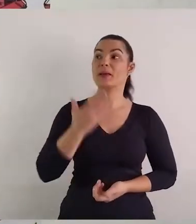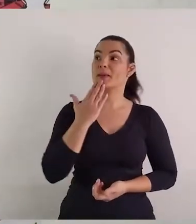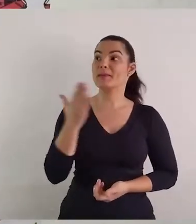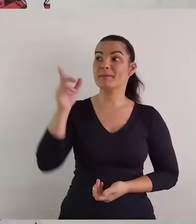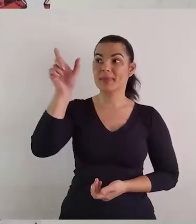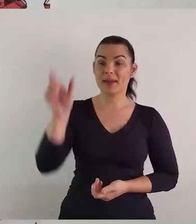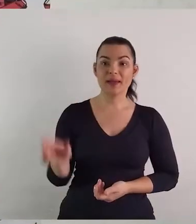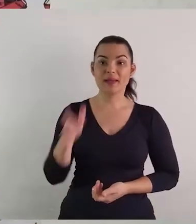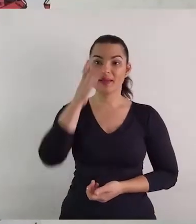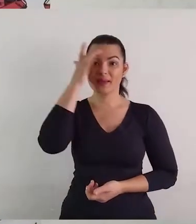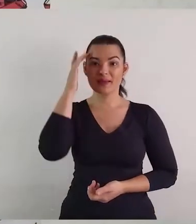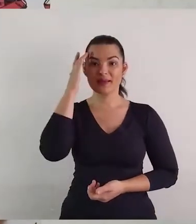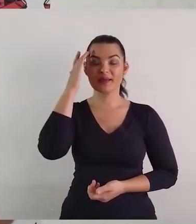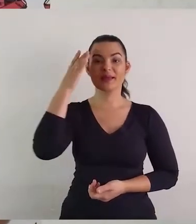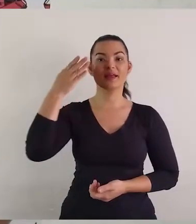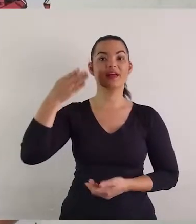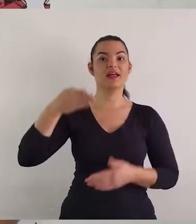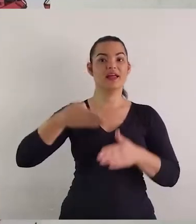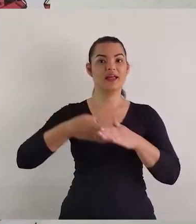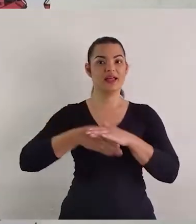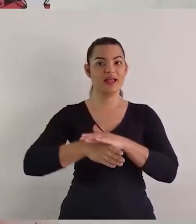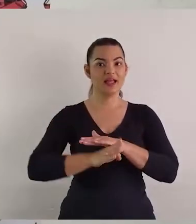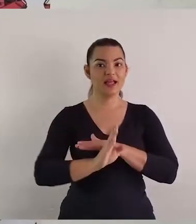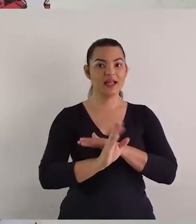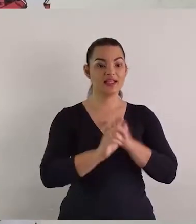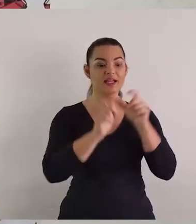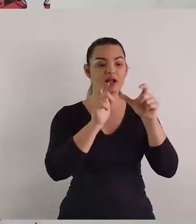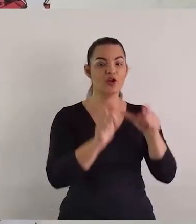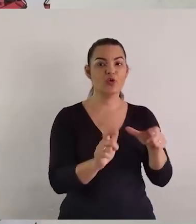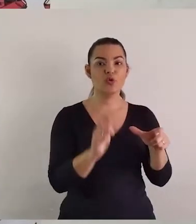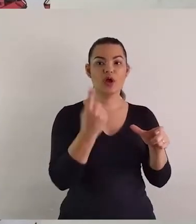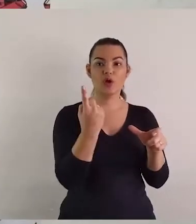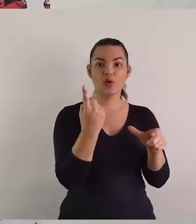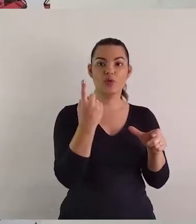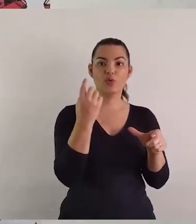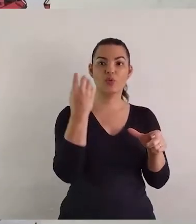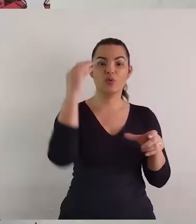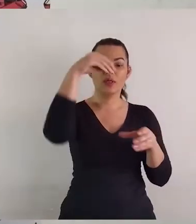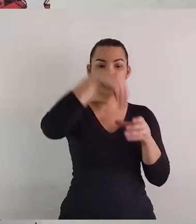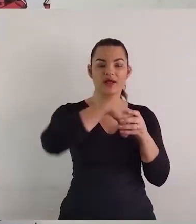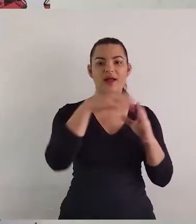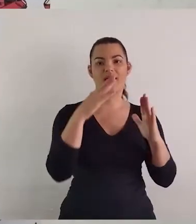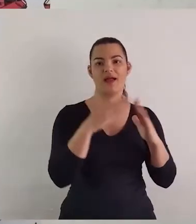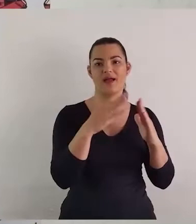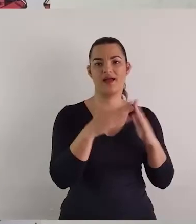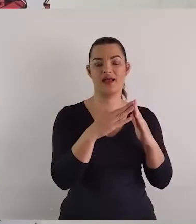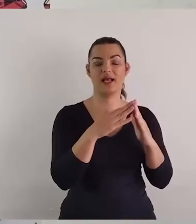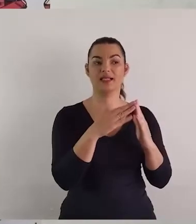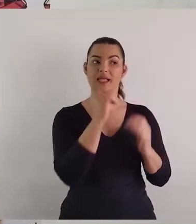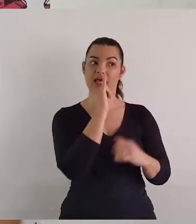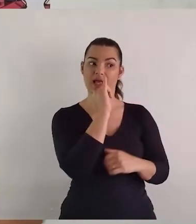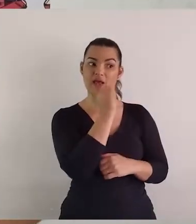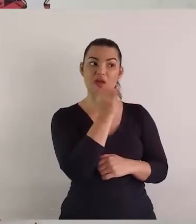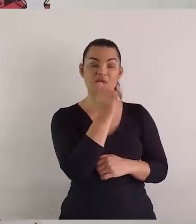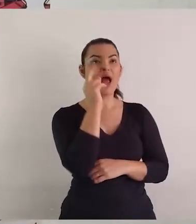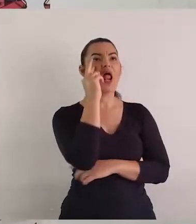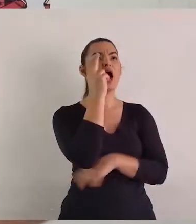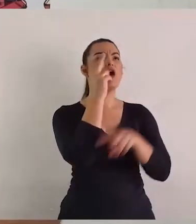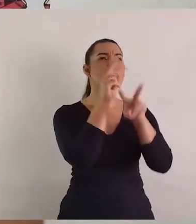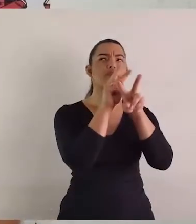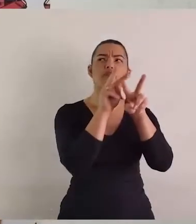pedir para essa pessoa entrar num cômodo da sua casa e vai falar para ela